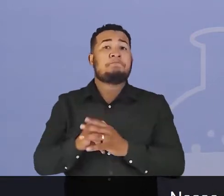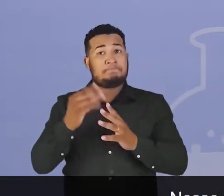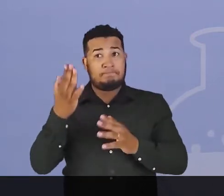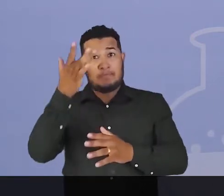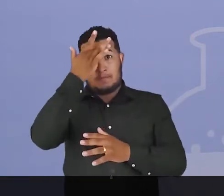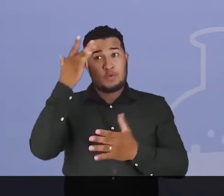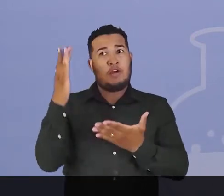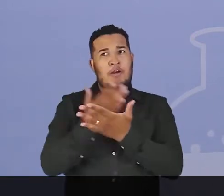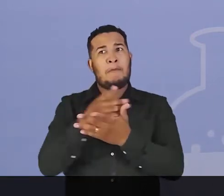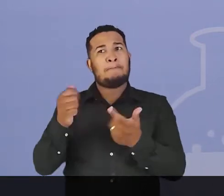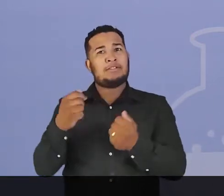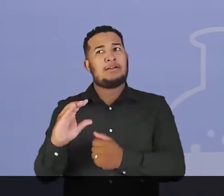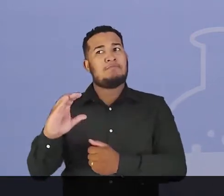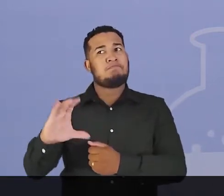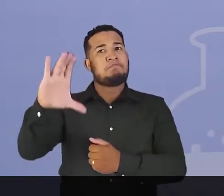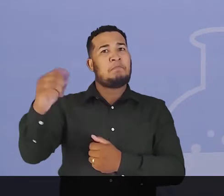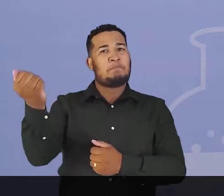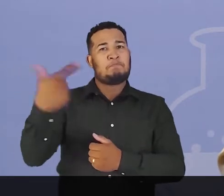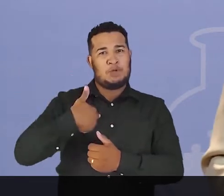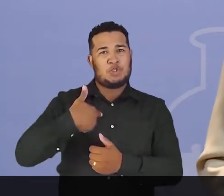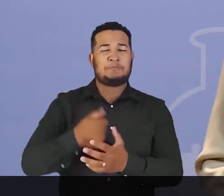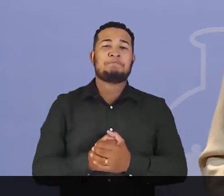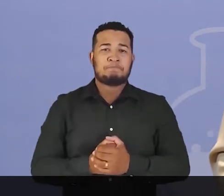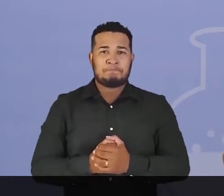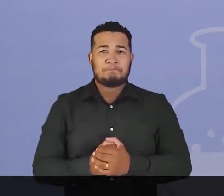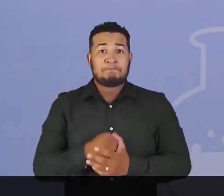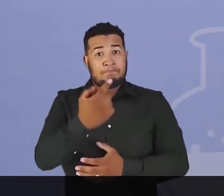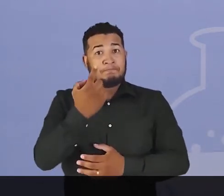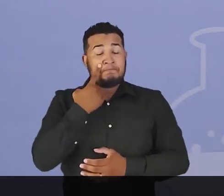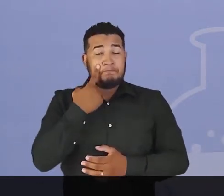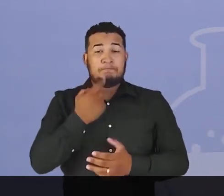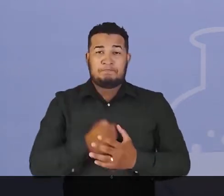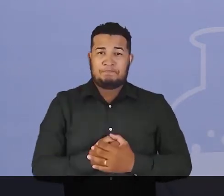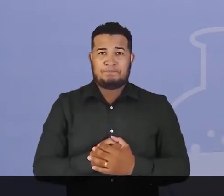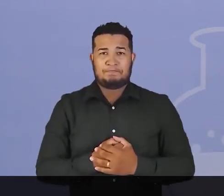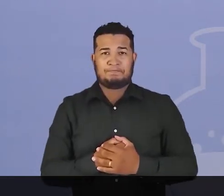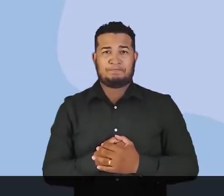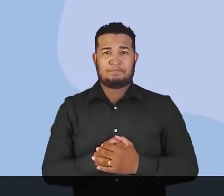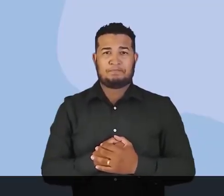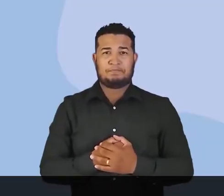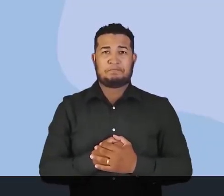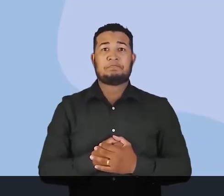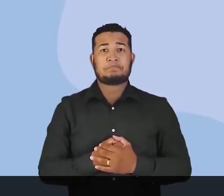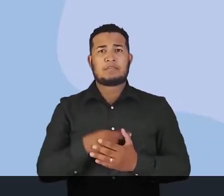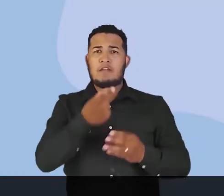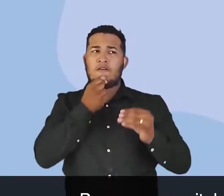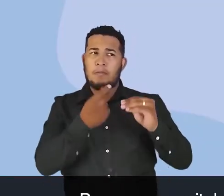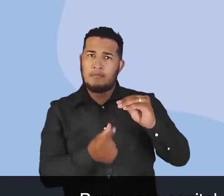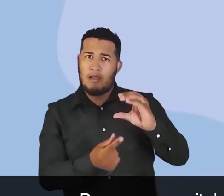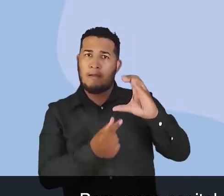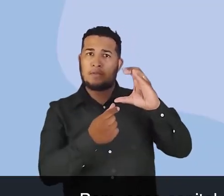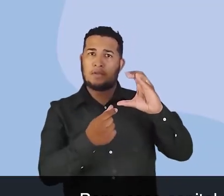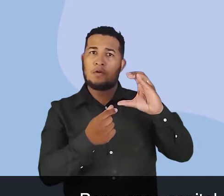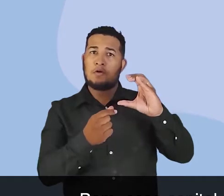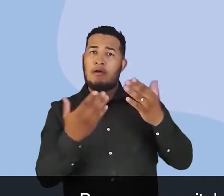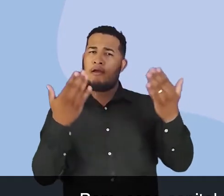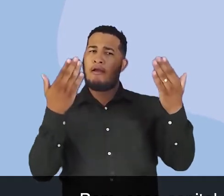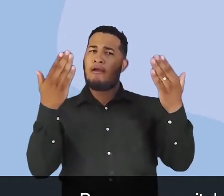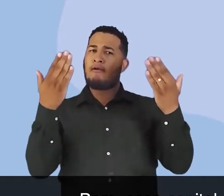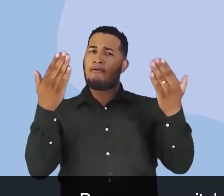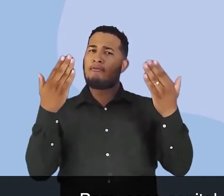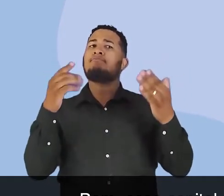é claro que alguém vai ganhar mais que eu. Bem, vamos comigo no slide a seguir. Bom, esse